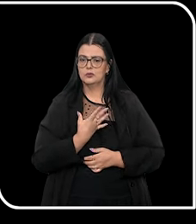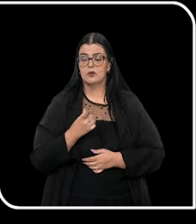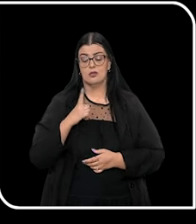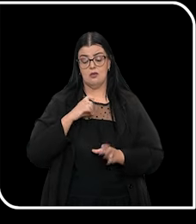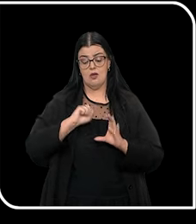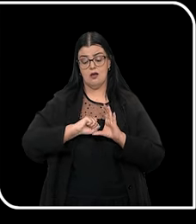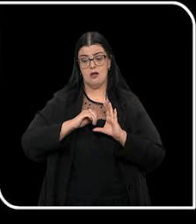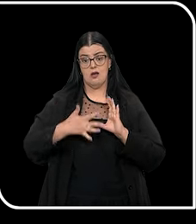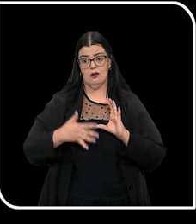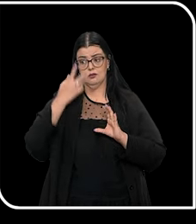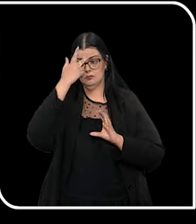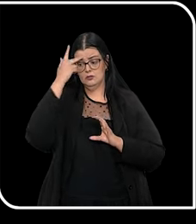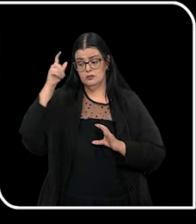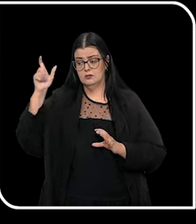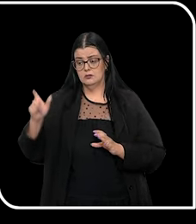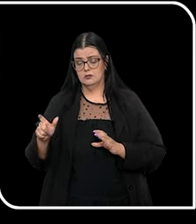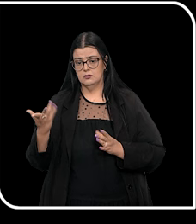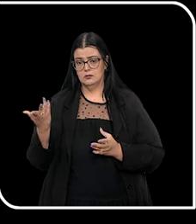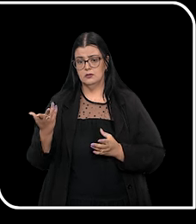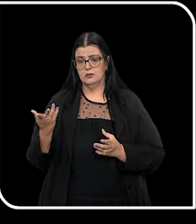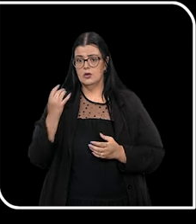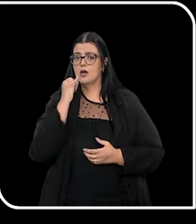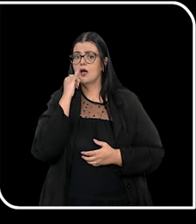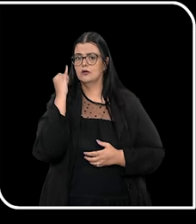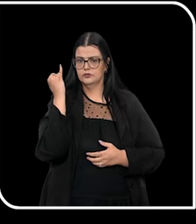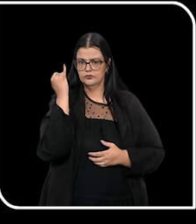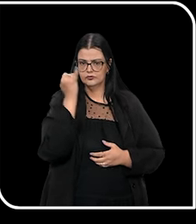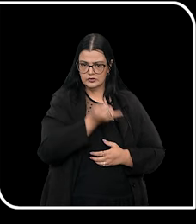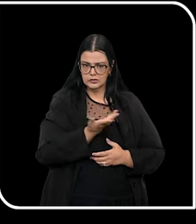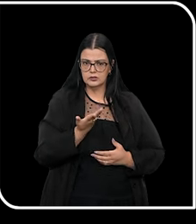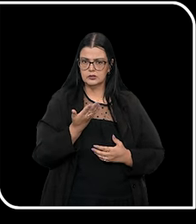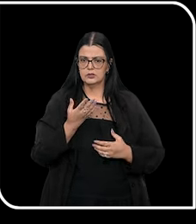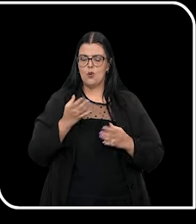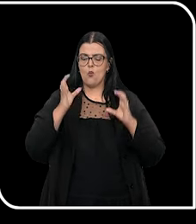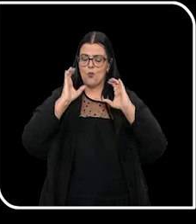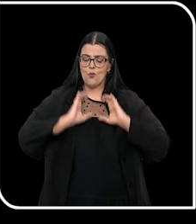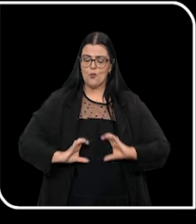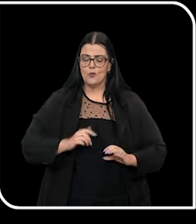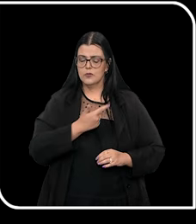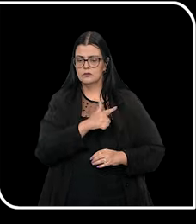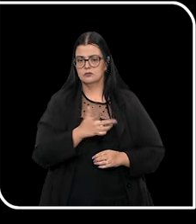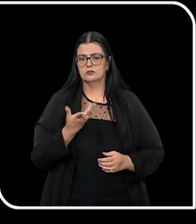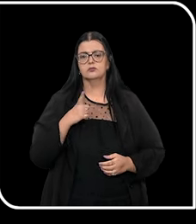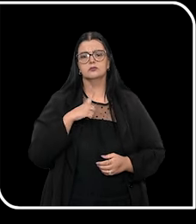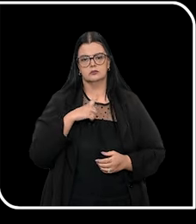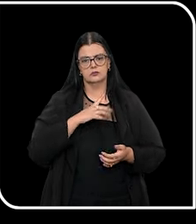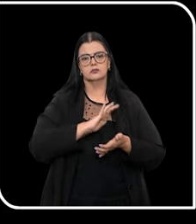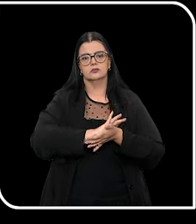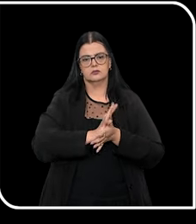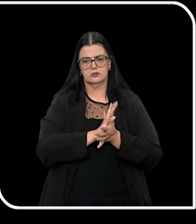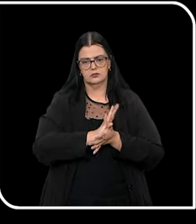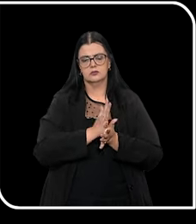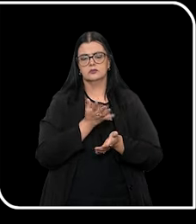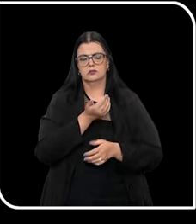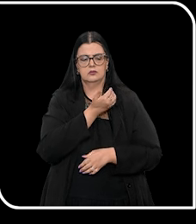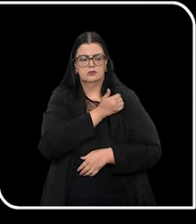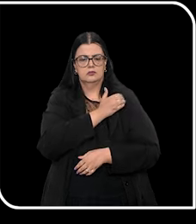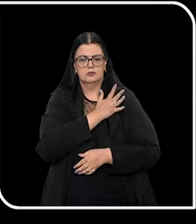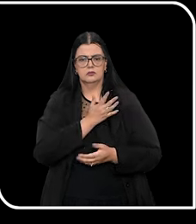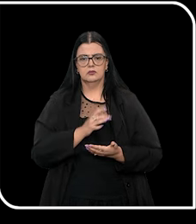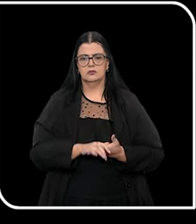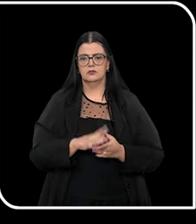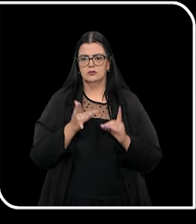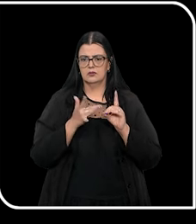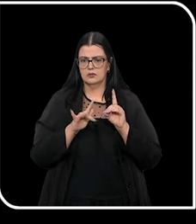usar a característica de uma pessoa para atribuir algo negativo no comportamento de outra pessoa eu tô sendo preconceituoso eu tô sendo